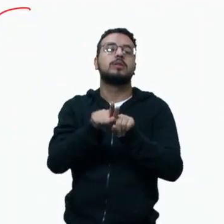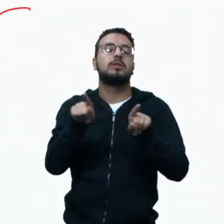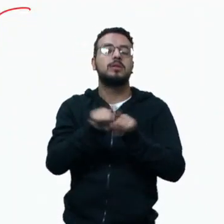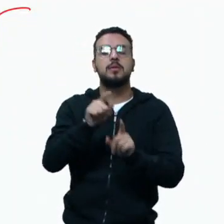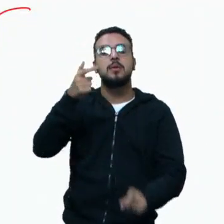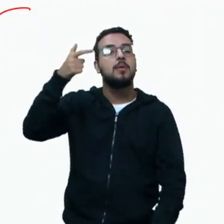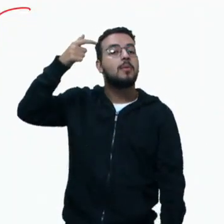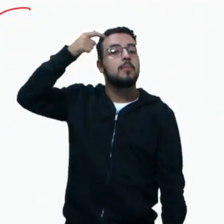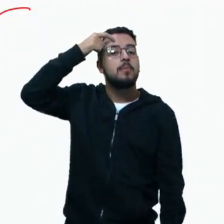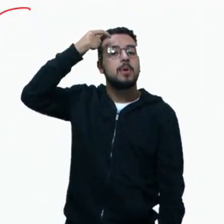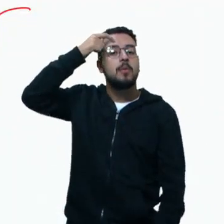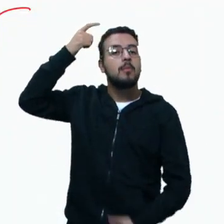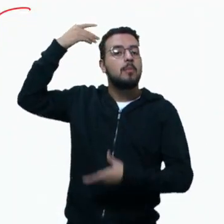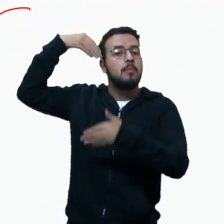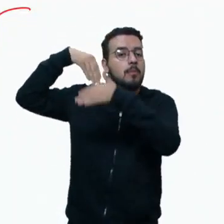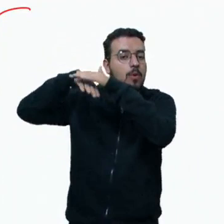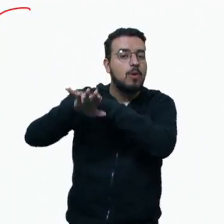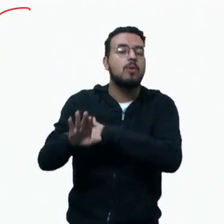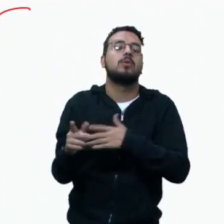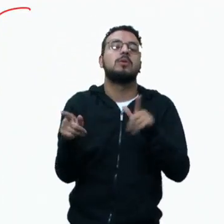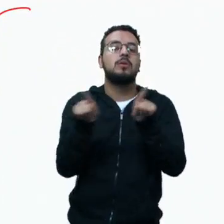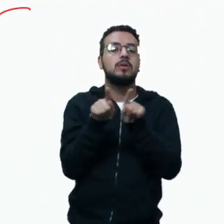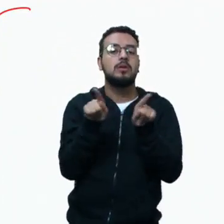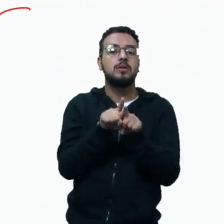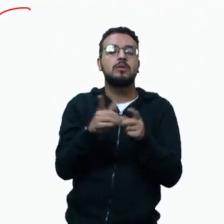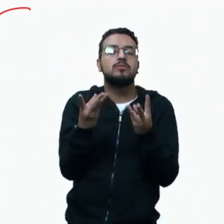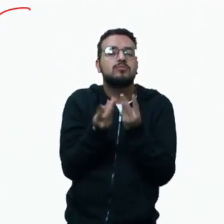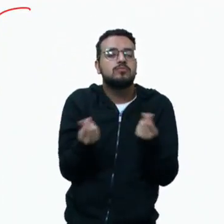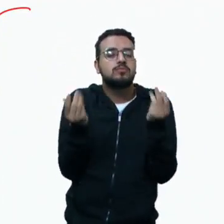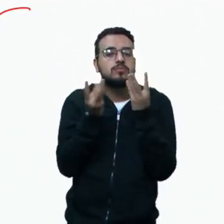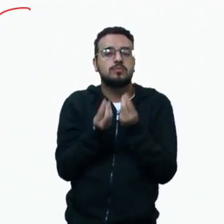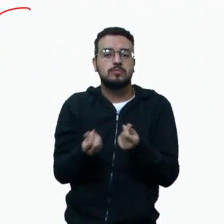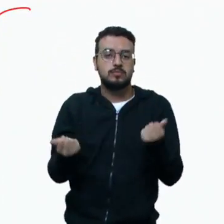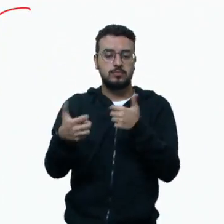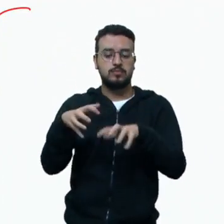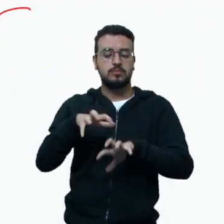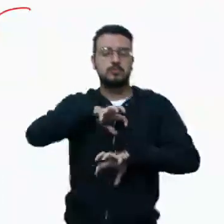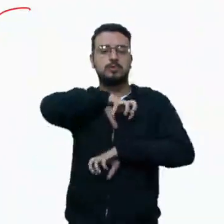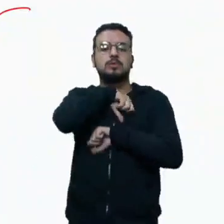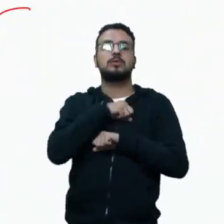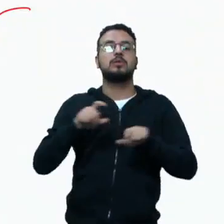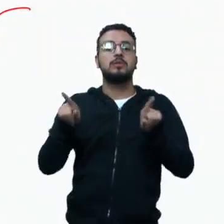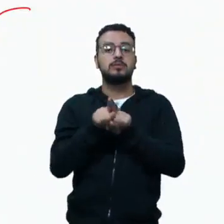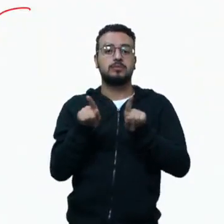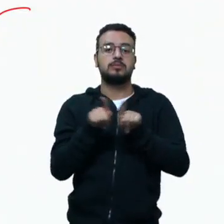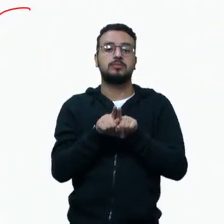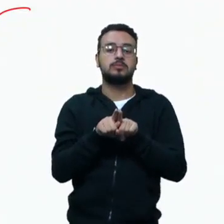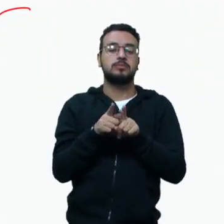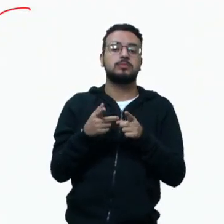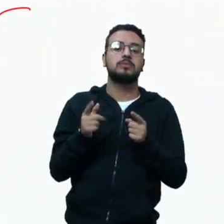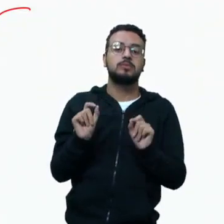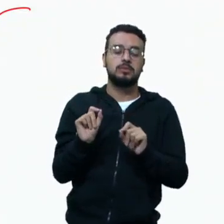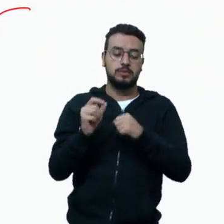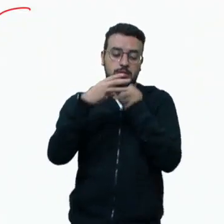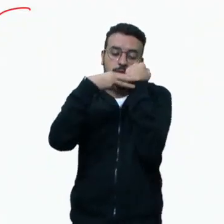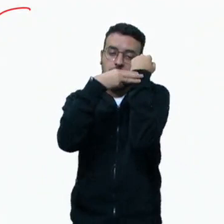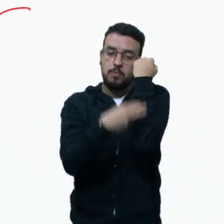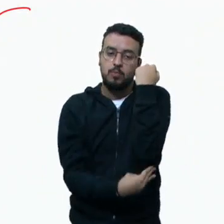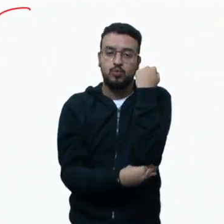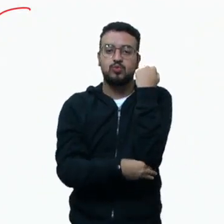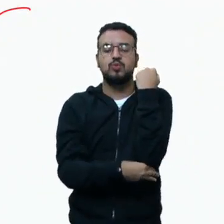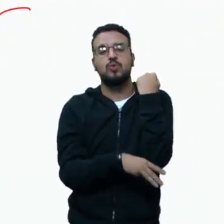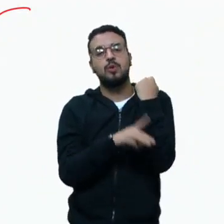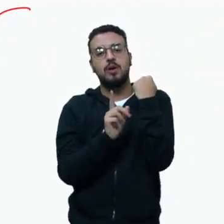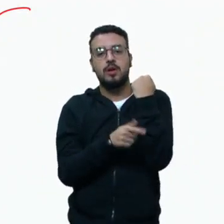memória, o processamento sensitivo e a regulação das contrações musculares e